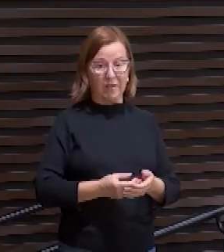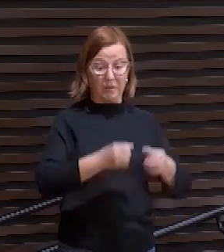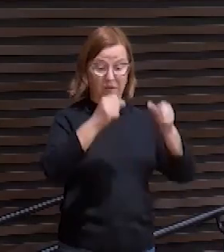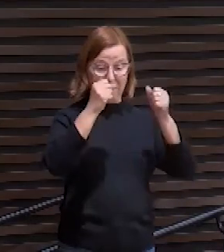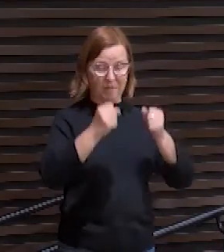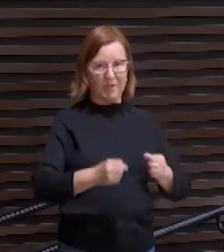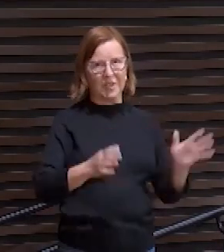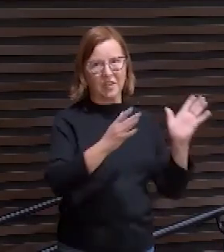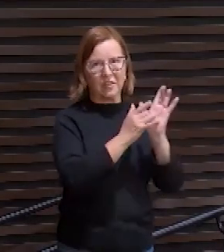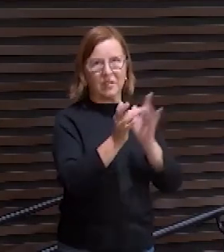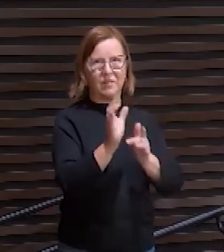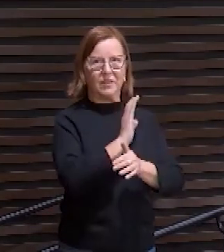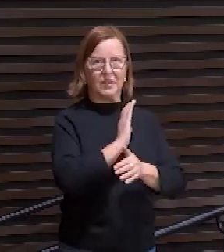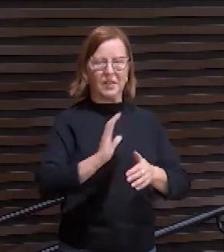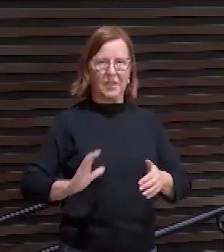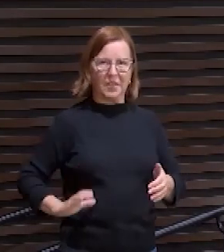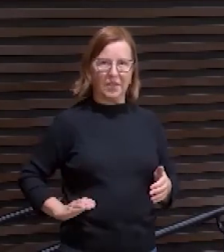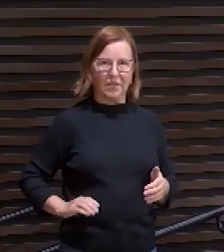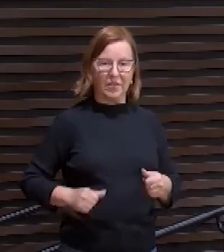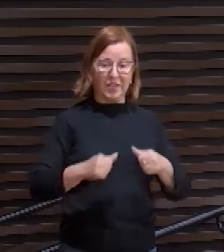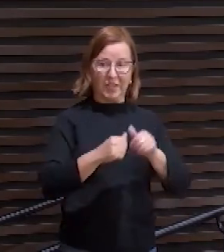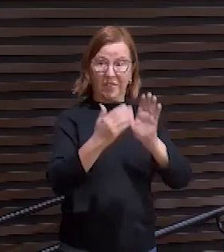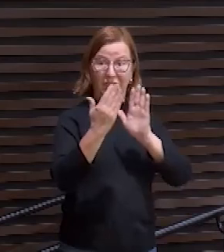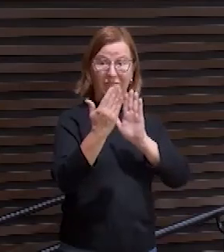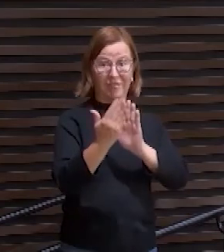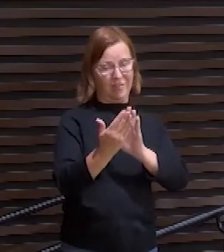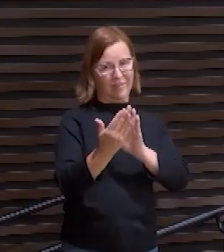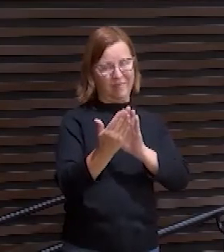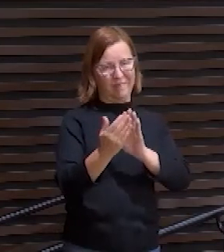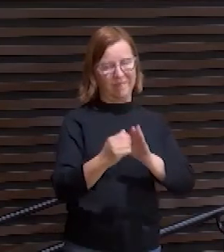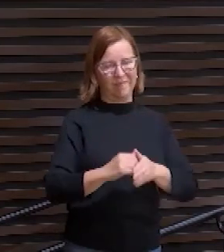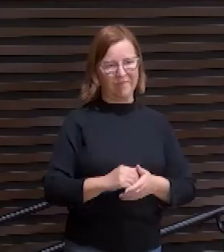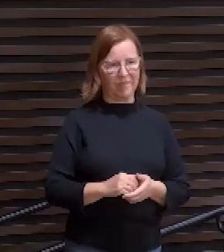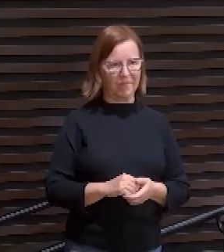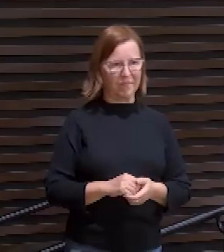Jesus Cristo, daquele que estava diante dele.